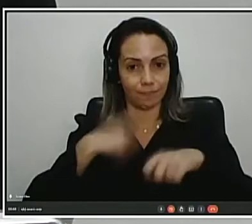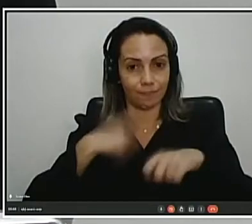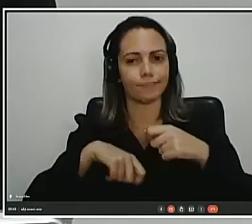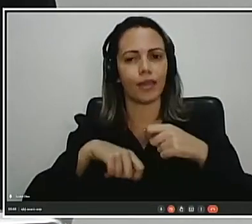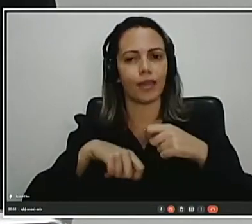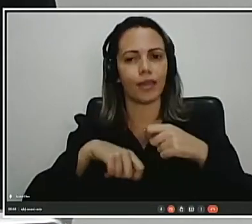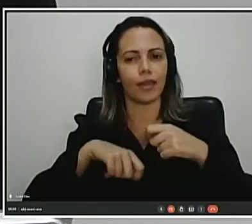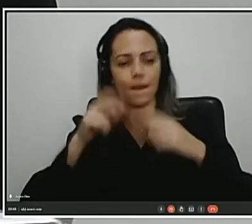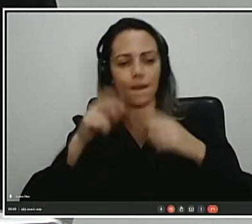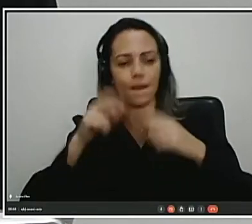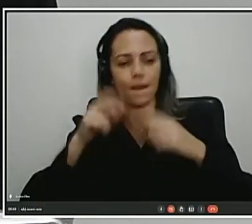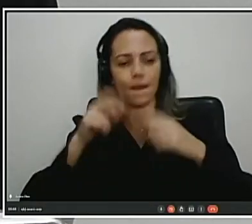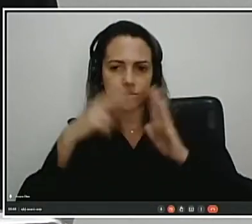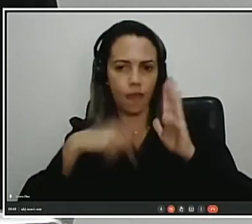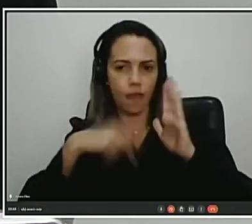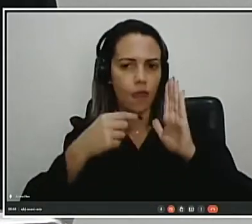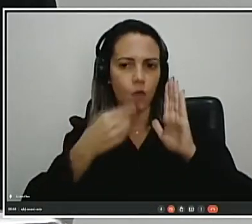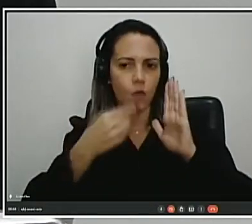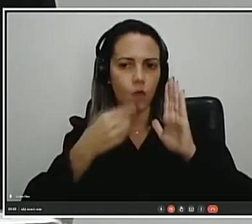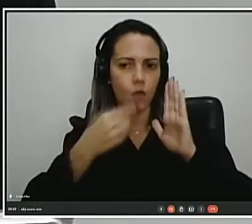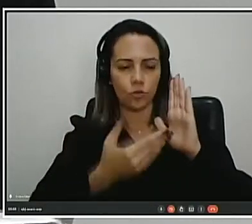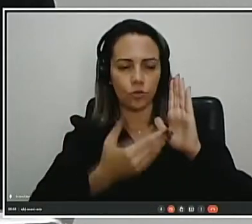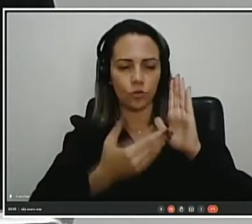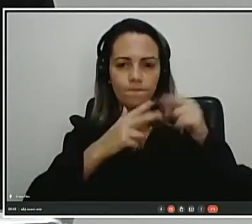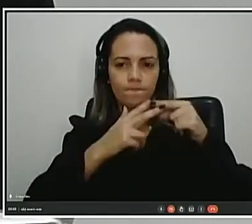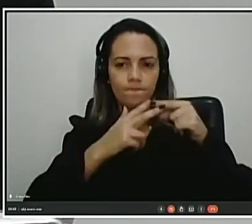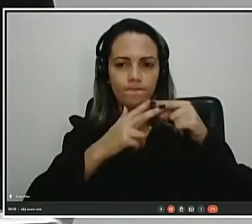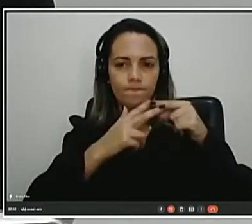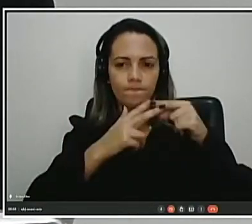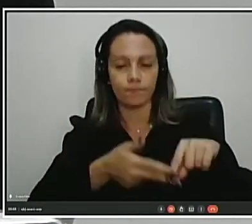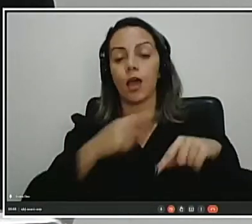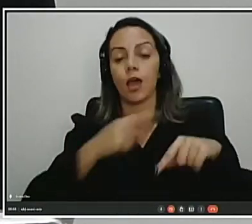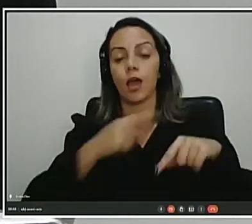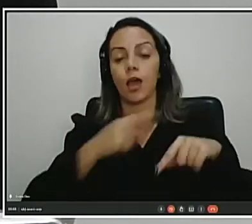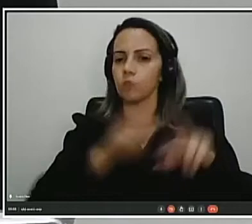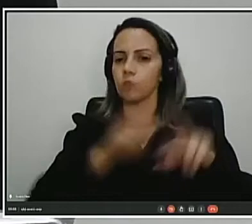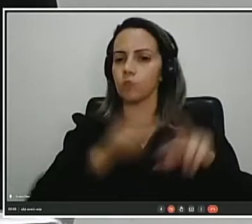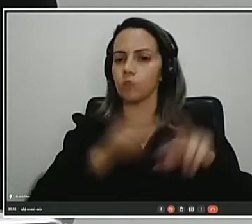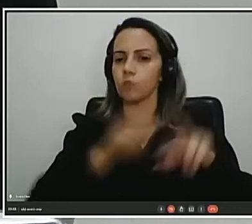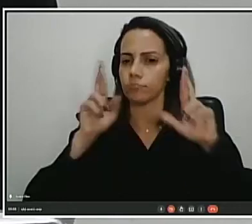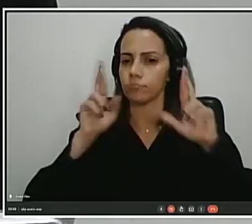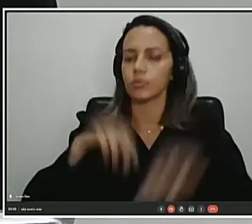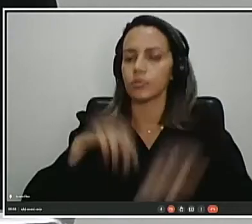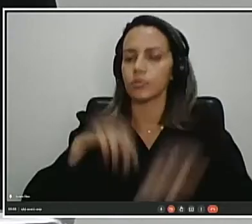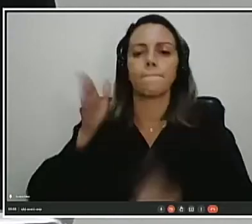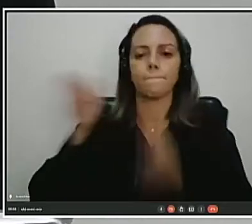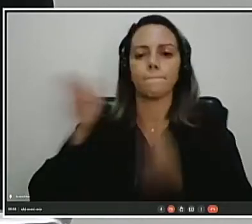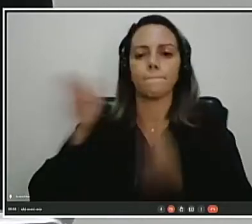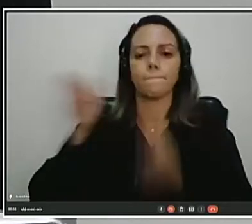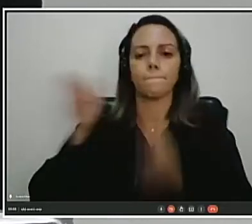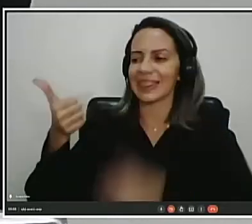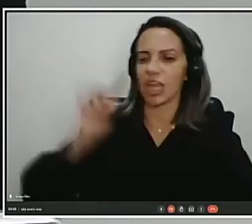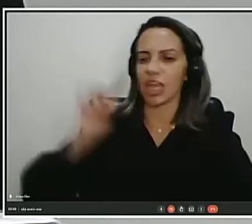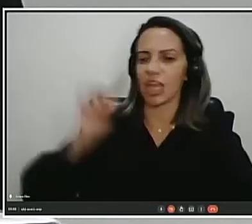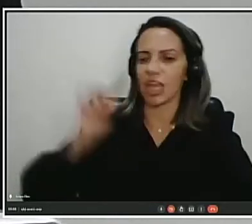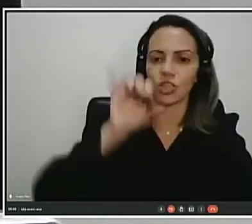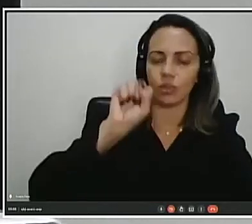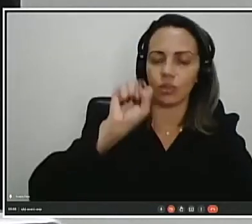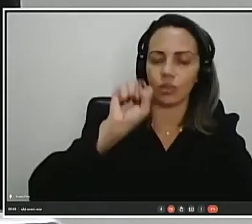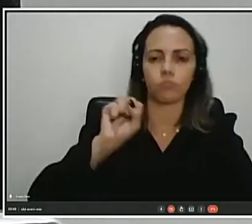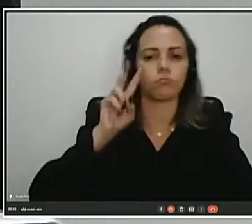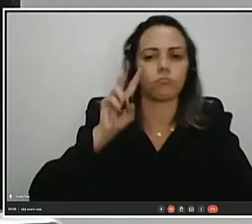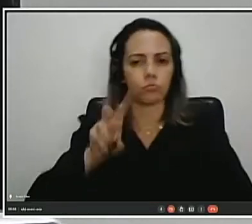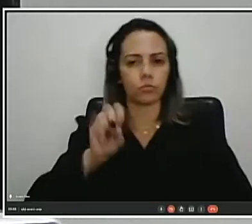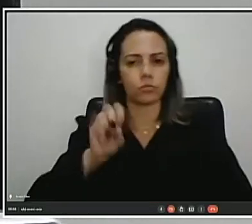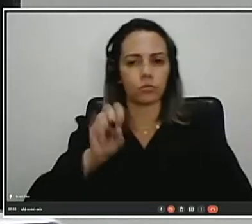essas solicitações, né? Então, vamos aí, no prazo desses 10 dias, verificar aí se a gente